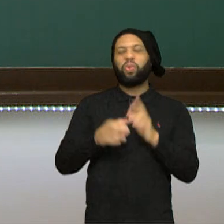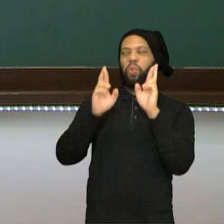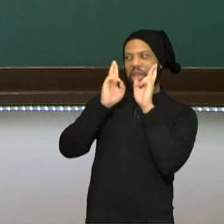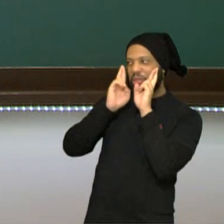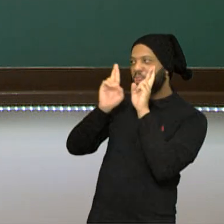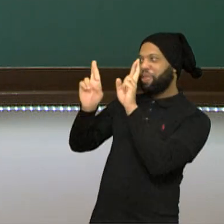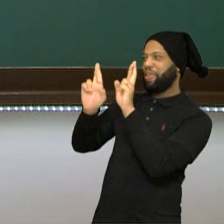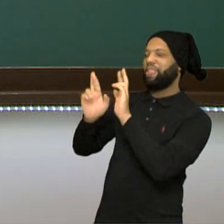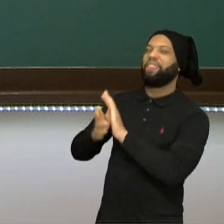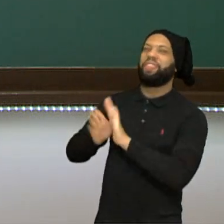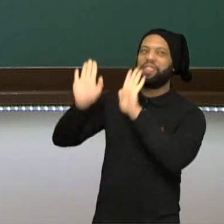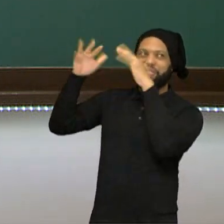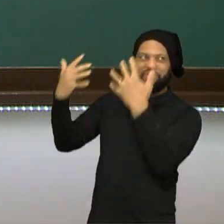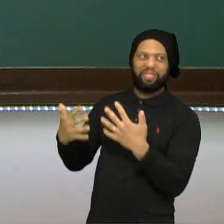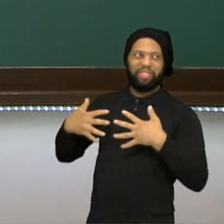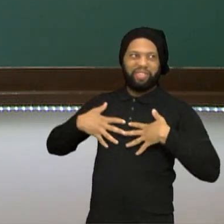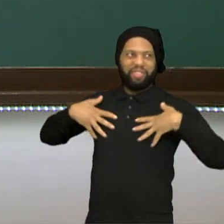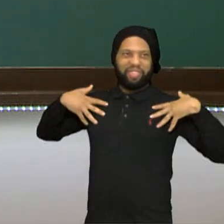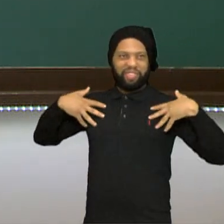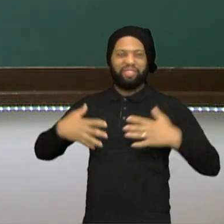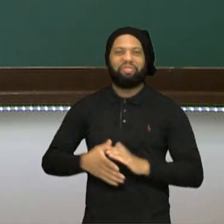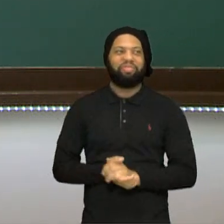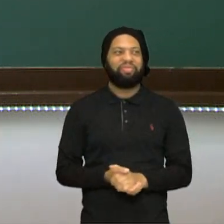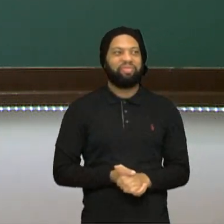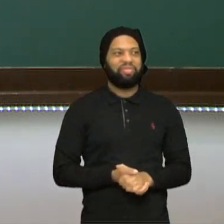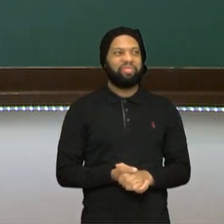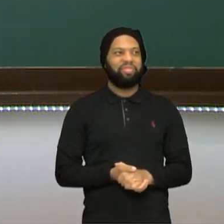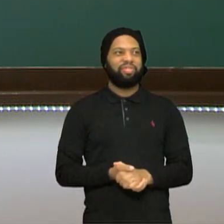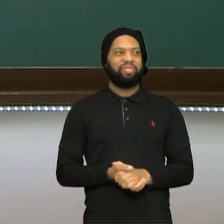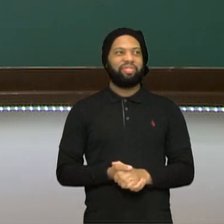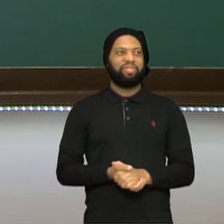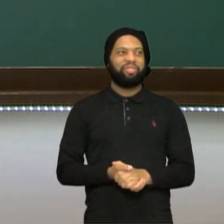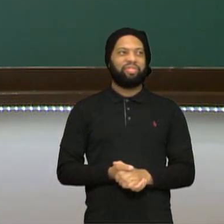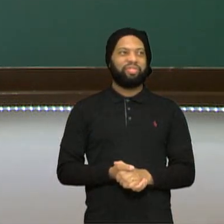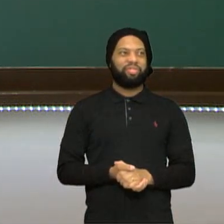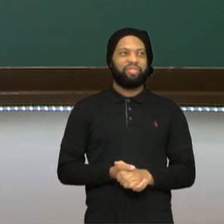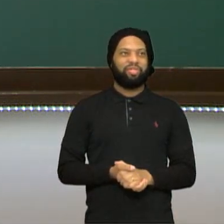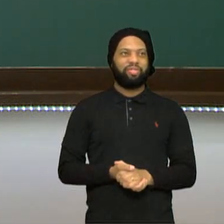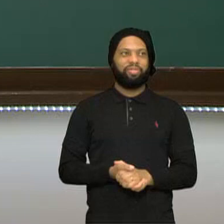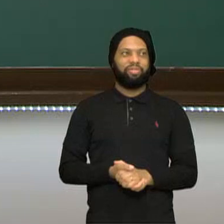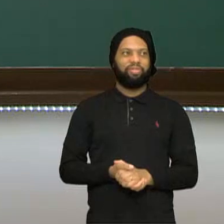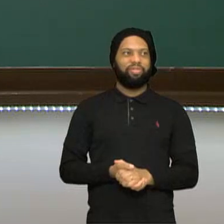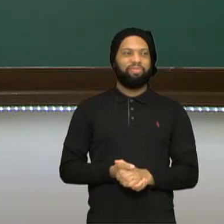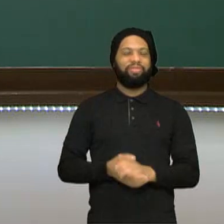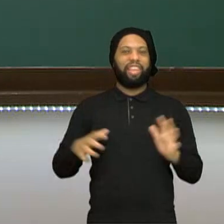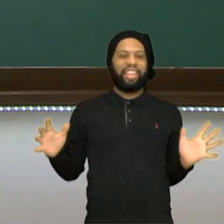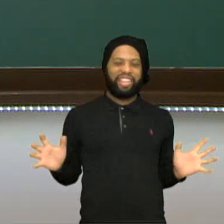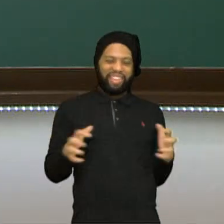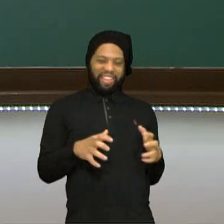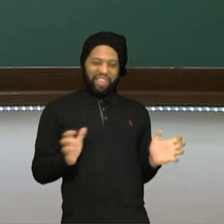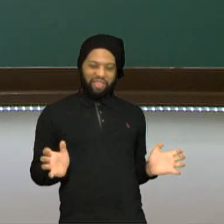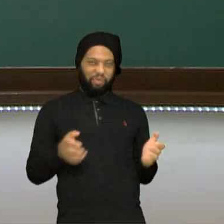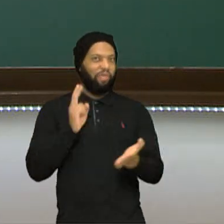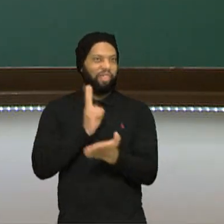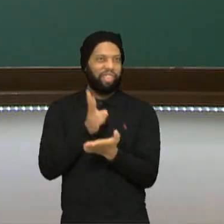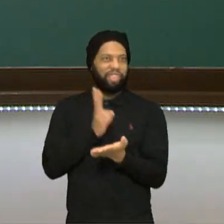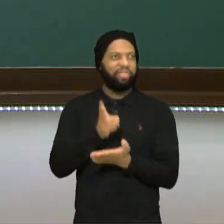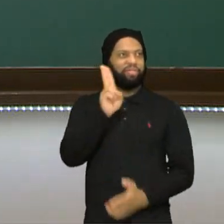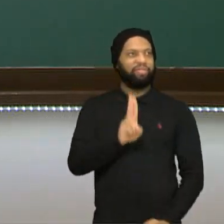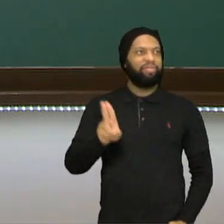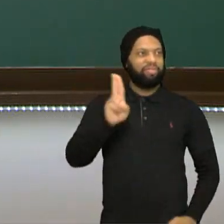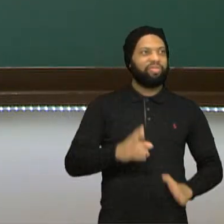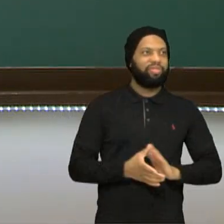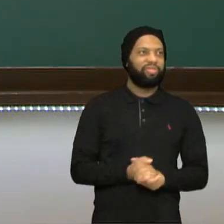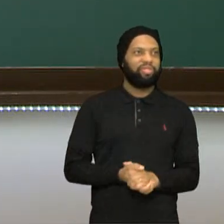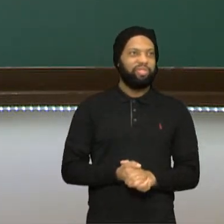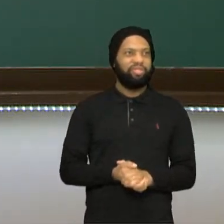respeito, a homenagem aí, né, ao Gonzagão. Vamos lá. A sanfona, né, que estava sempre com o Gonzagão.